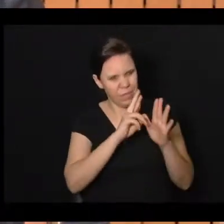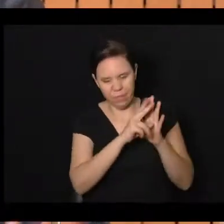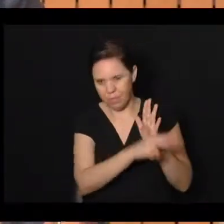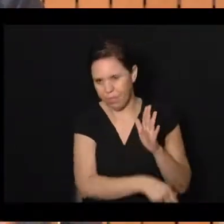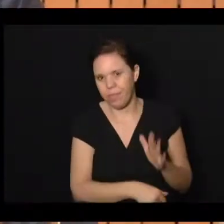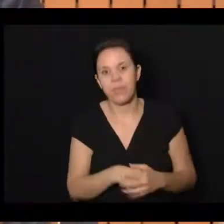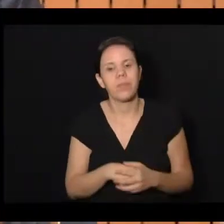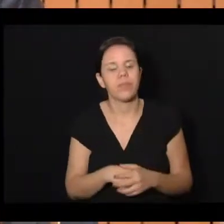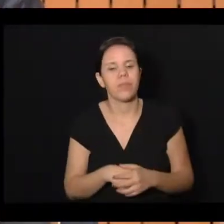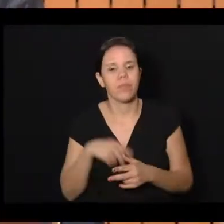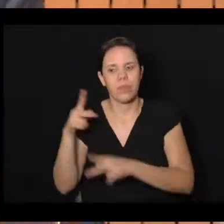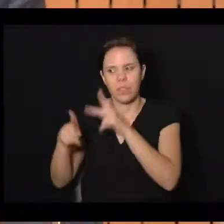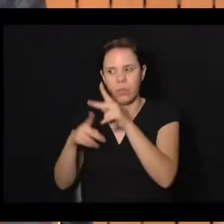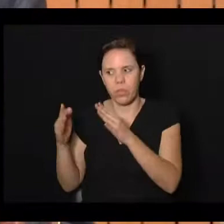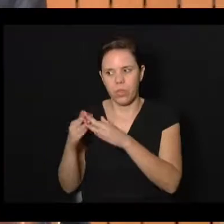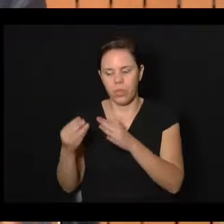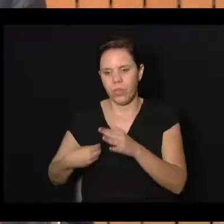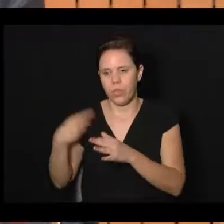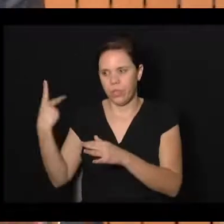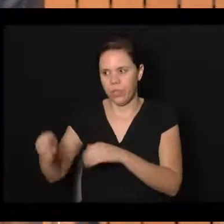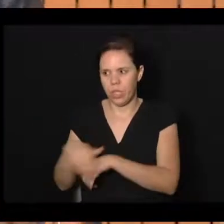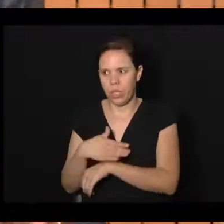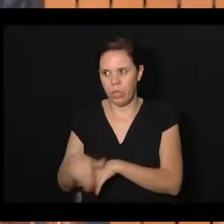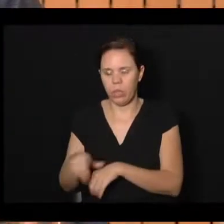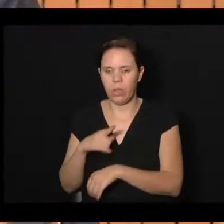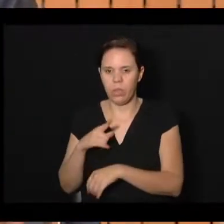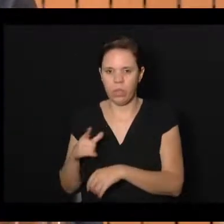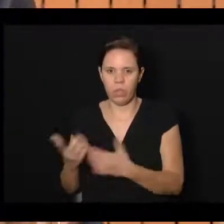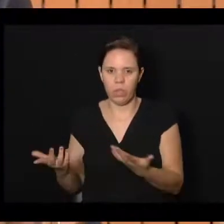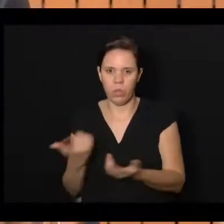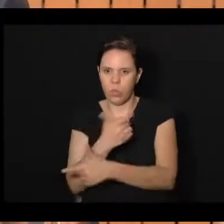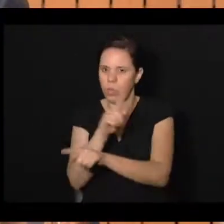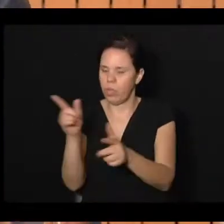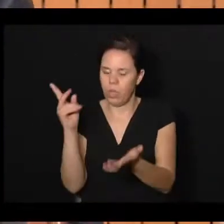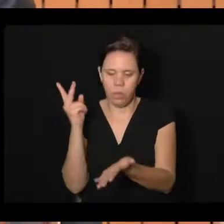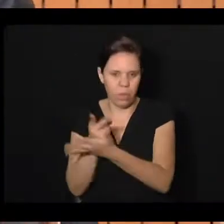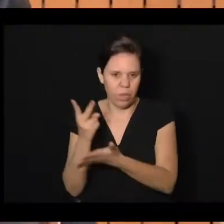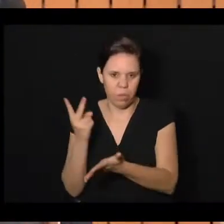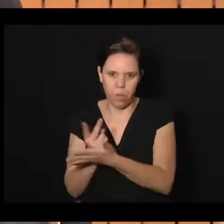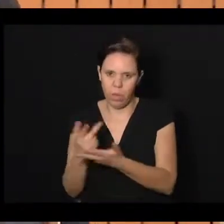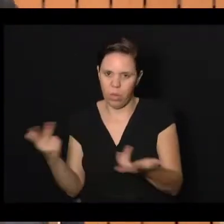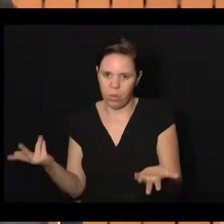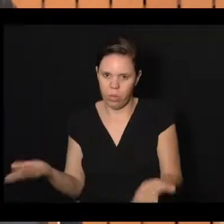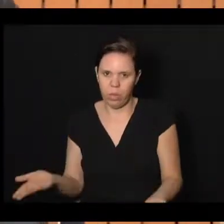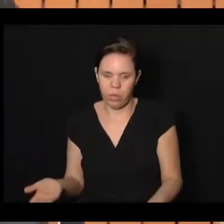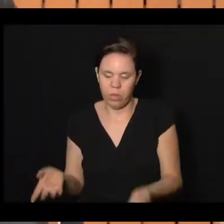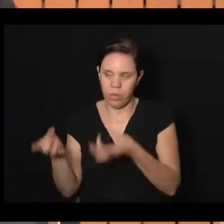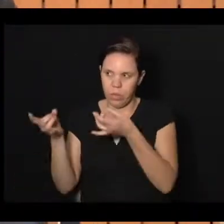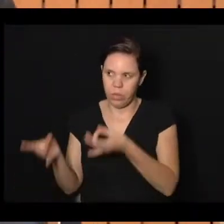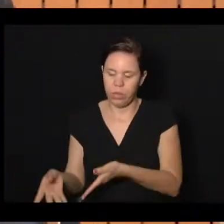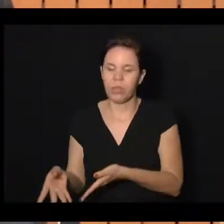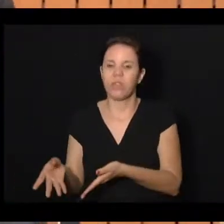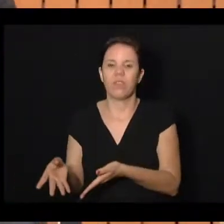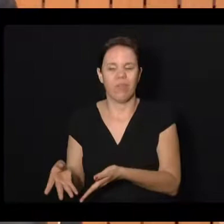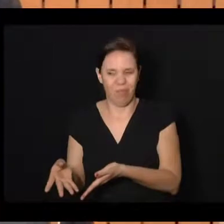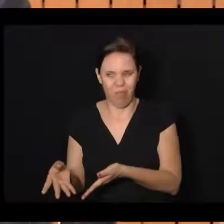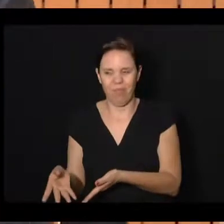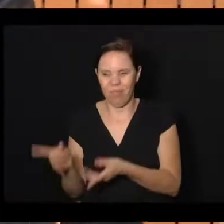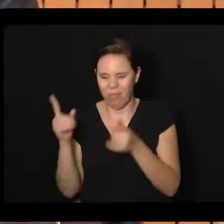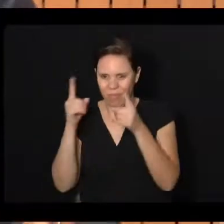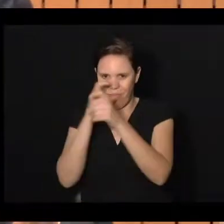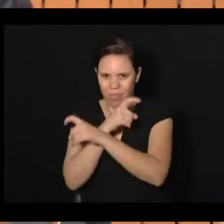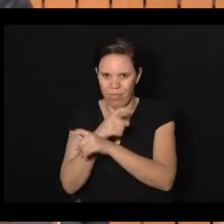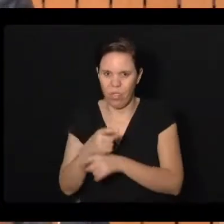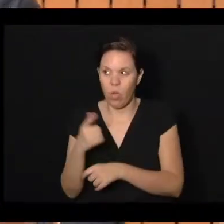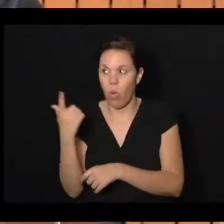que a população de rua por estar lá e conselho de vulnerabilidade não tem essas mesmas coisas então pra sair é muito difícil é a mesma coisa que se